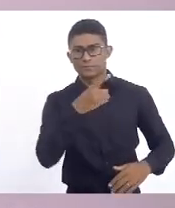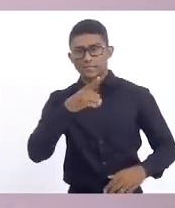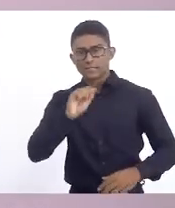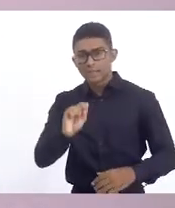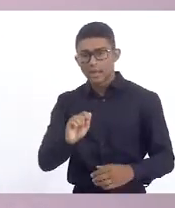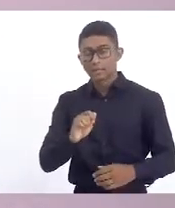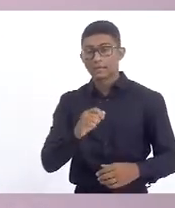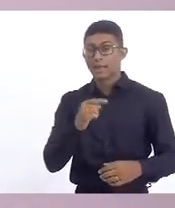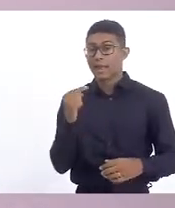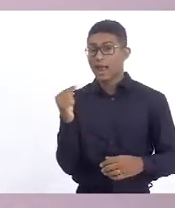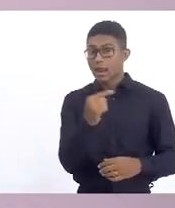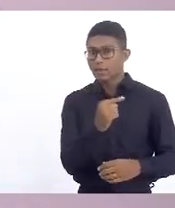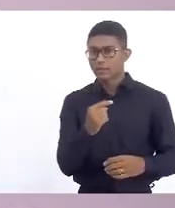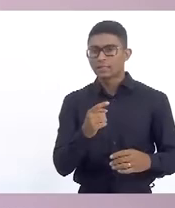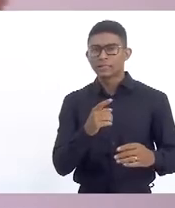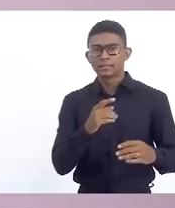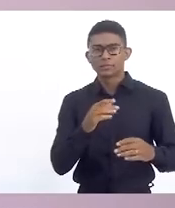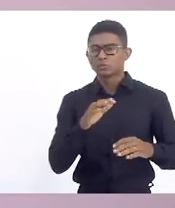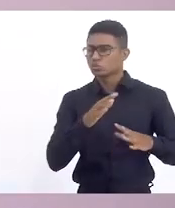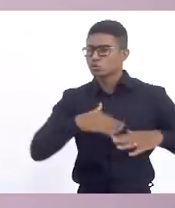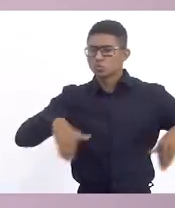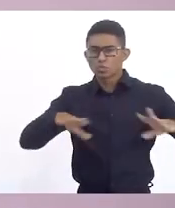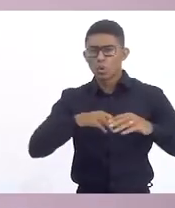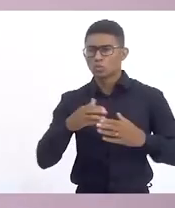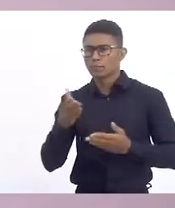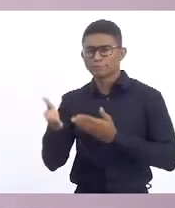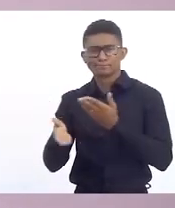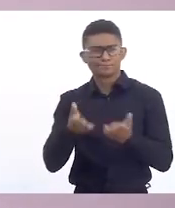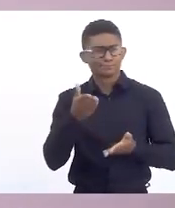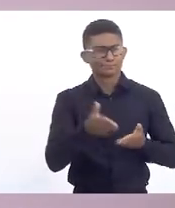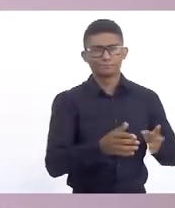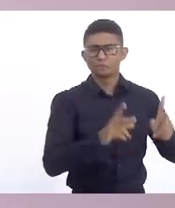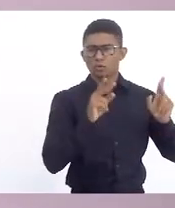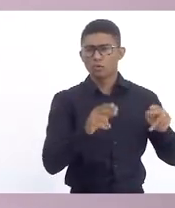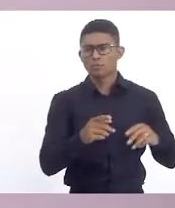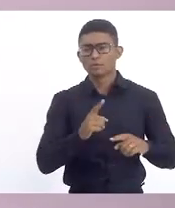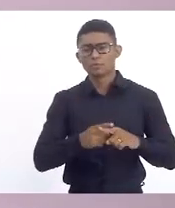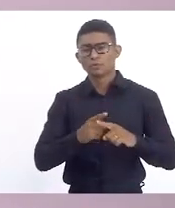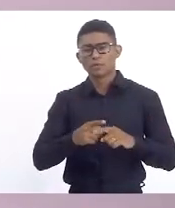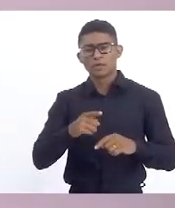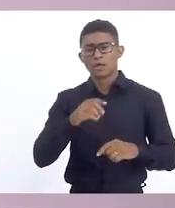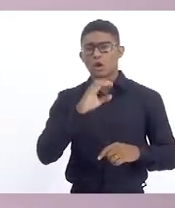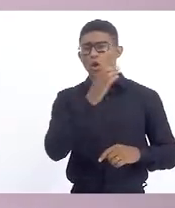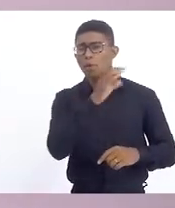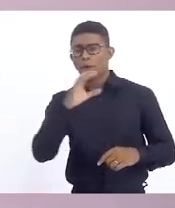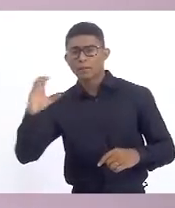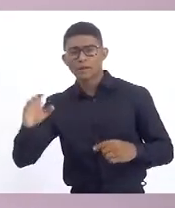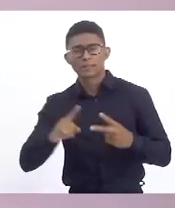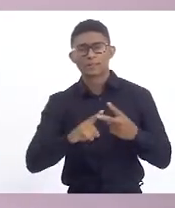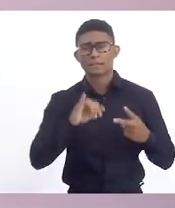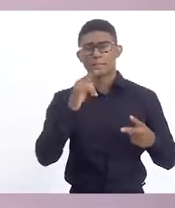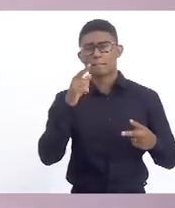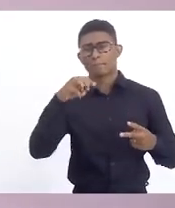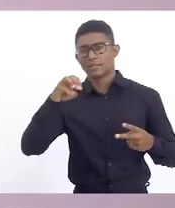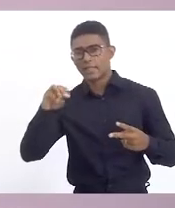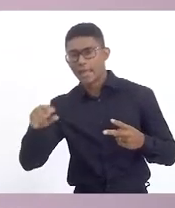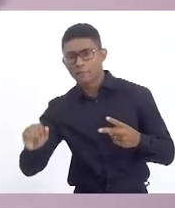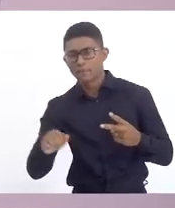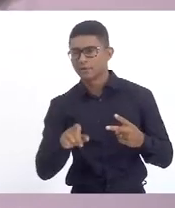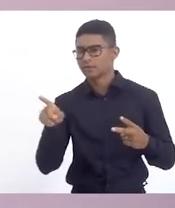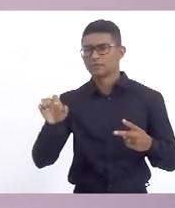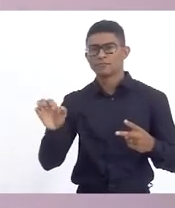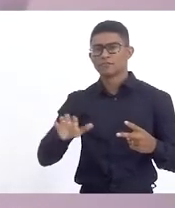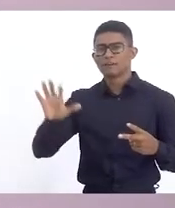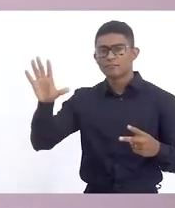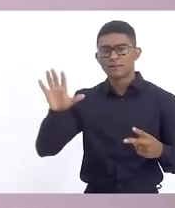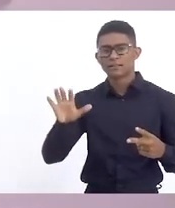iguais, porque trata de forma diferente o cidadão que mora em Copacabana e Ipanema, na Urca, do cara que mora na favela do Antares,